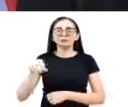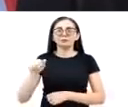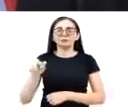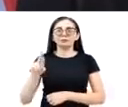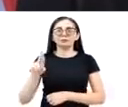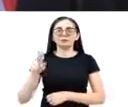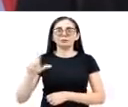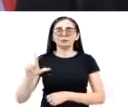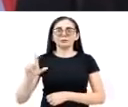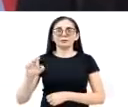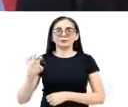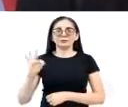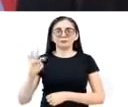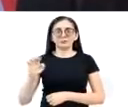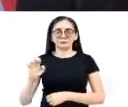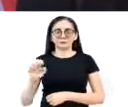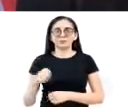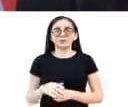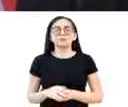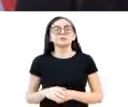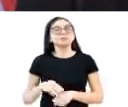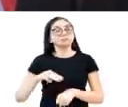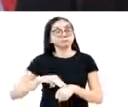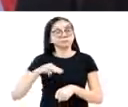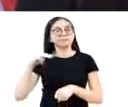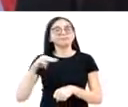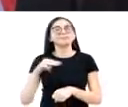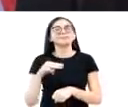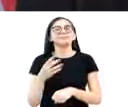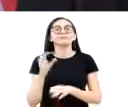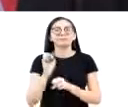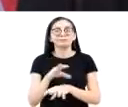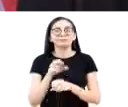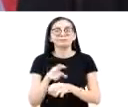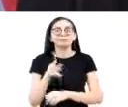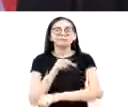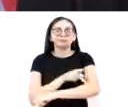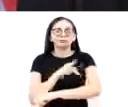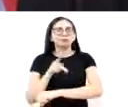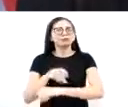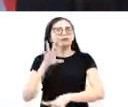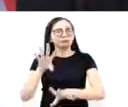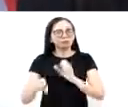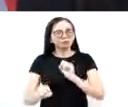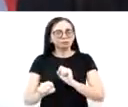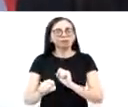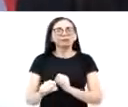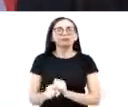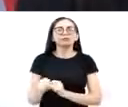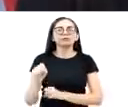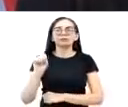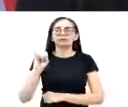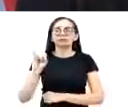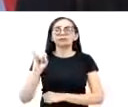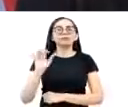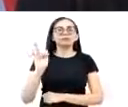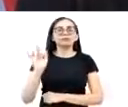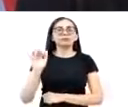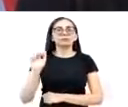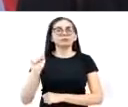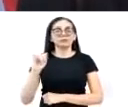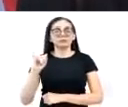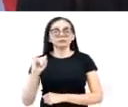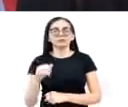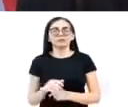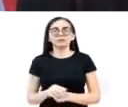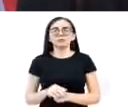mestra Marlete de Almeida Aguiar, mestra em Educação, pedagoga graduada pela Faculdade